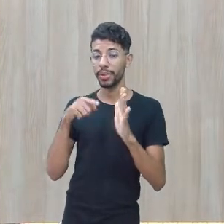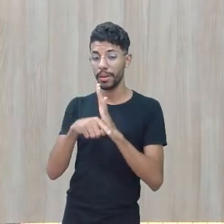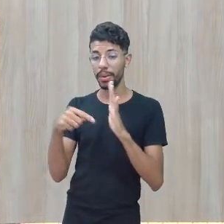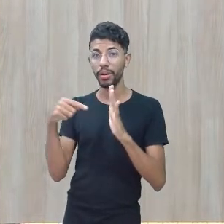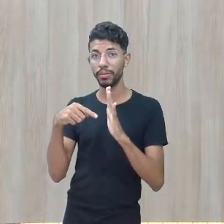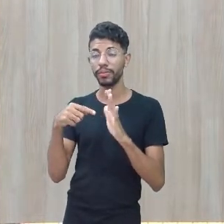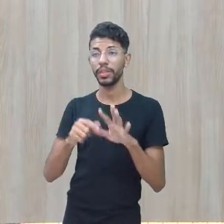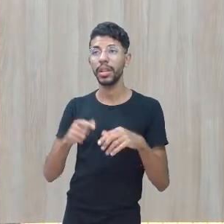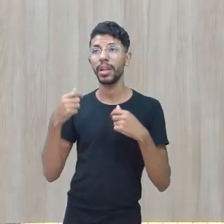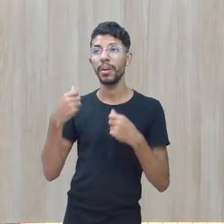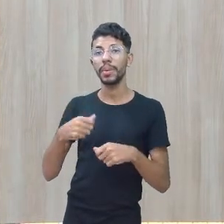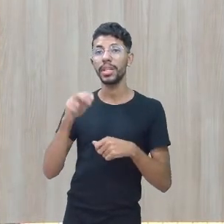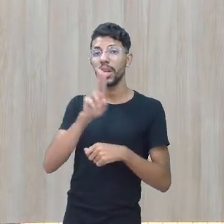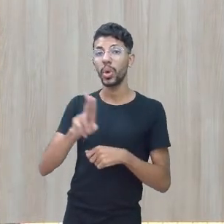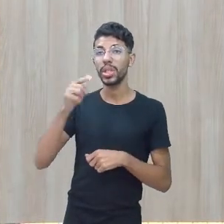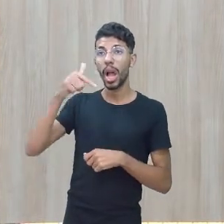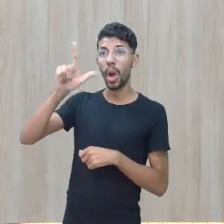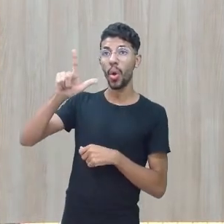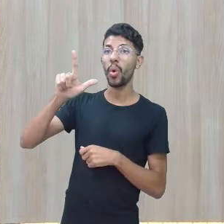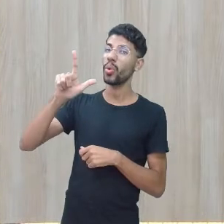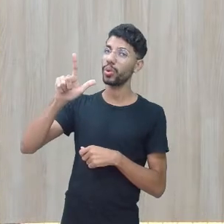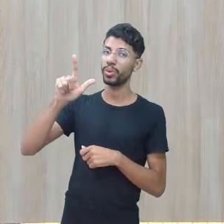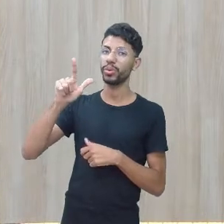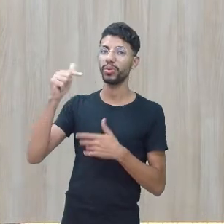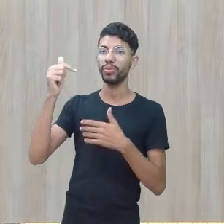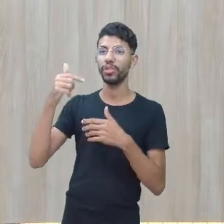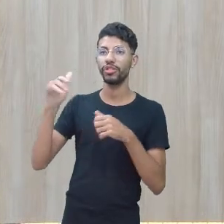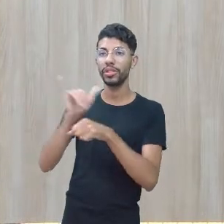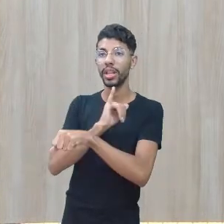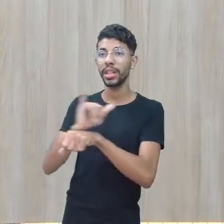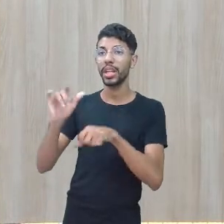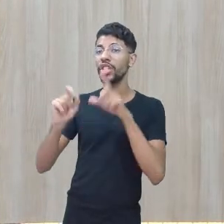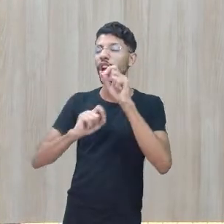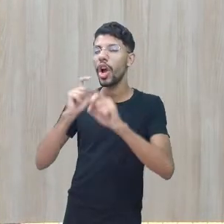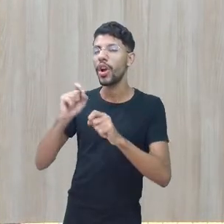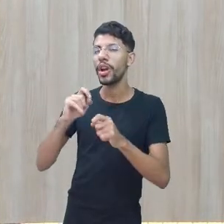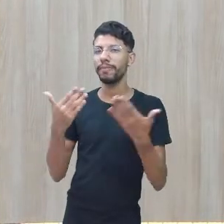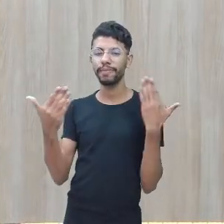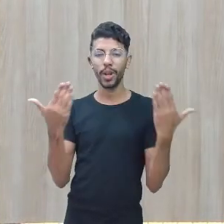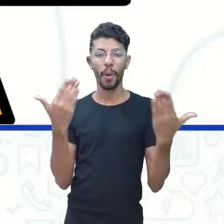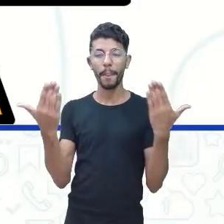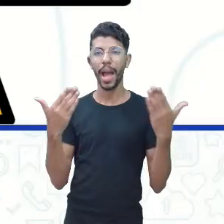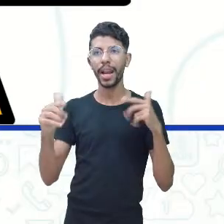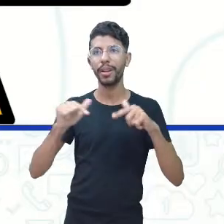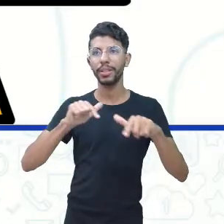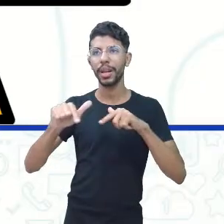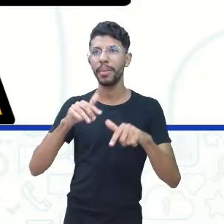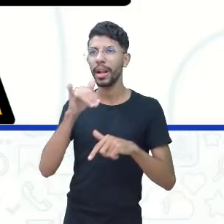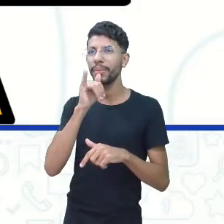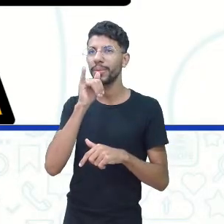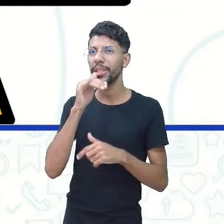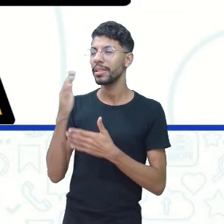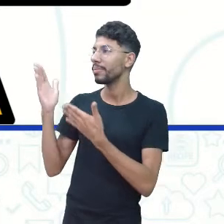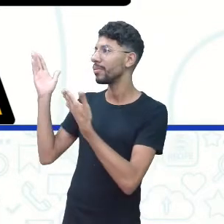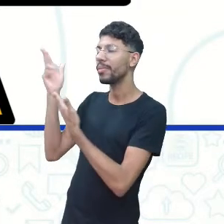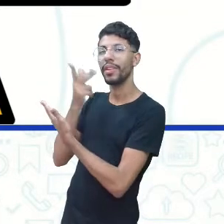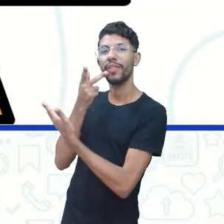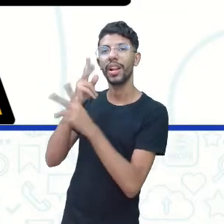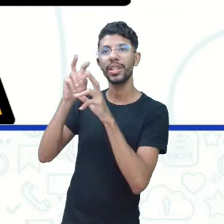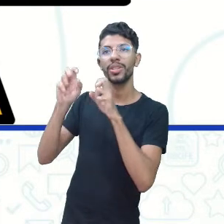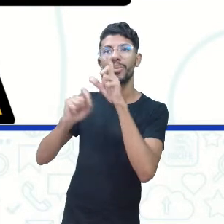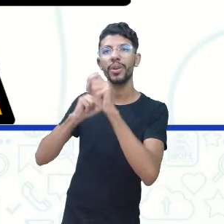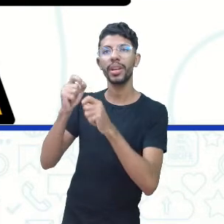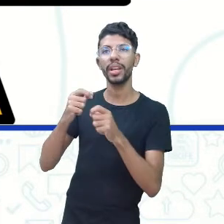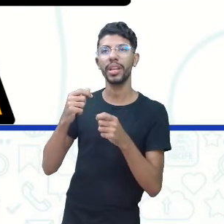usei outro elemento, que foi a comparação do trabalho. Quando ele fala aqui, ó, a gente vai fazer a comparação entre os valores. Cadê?